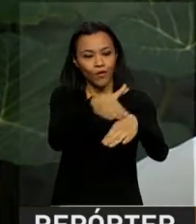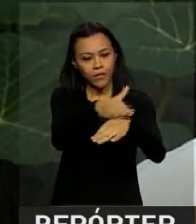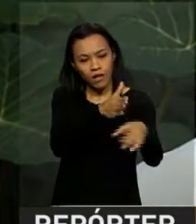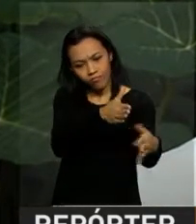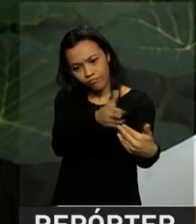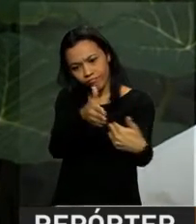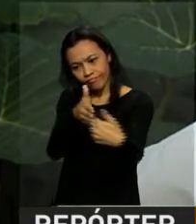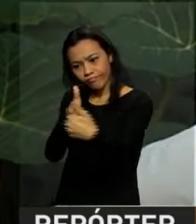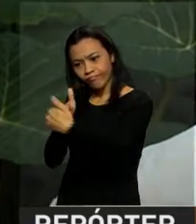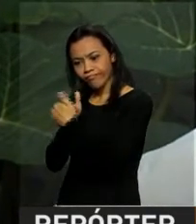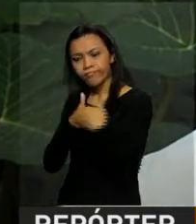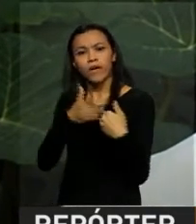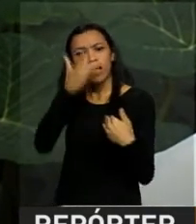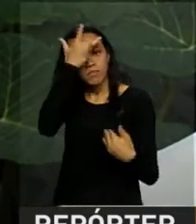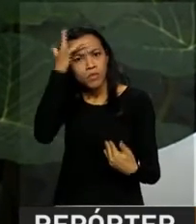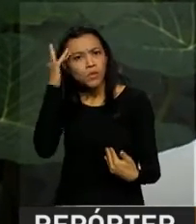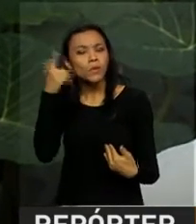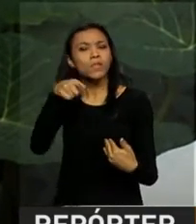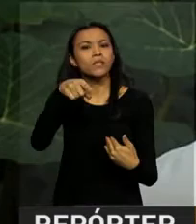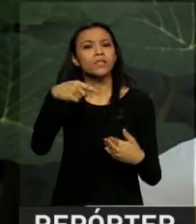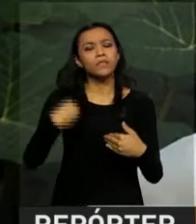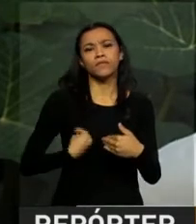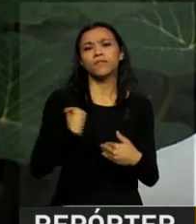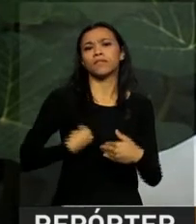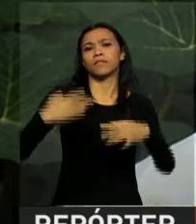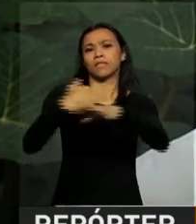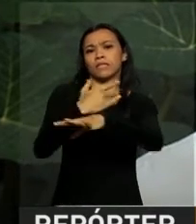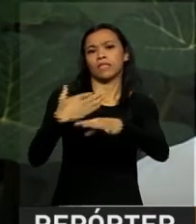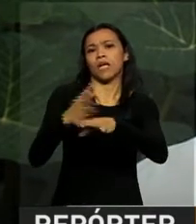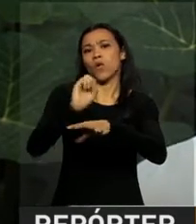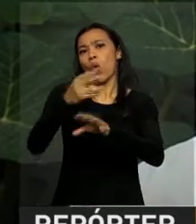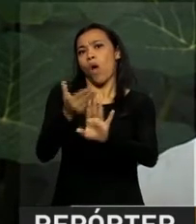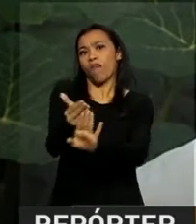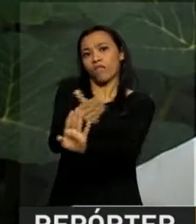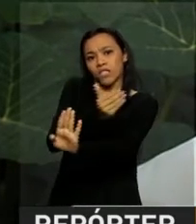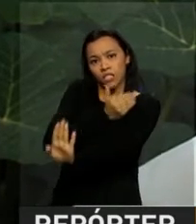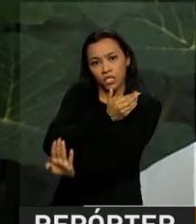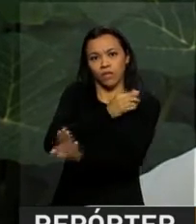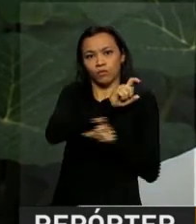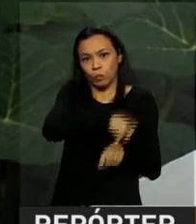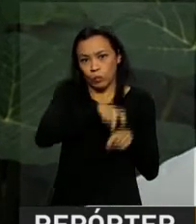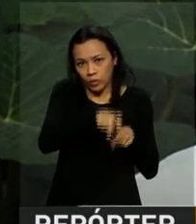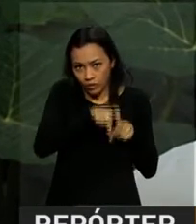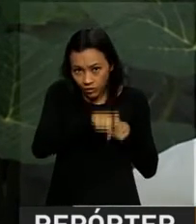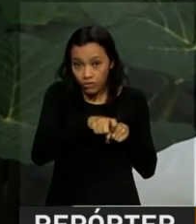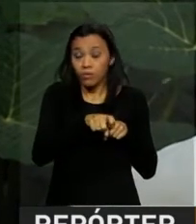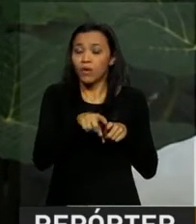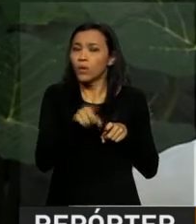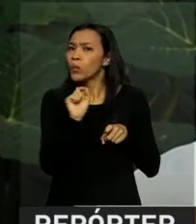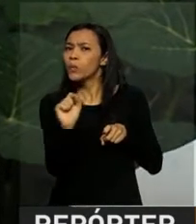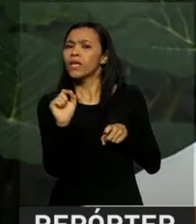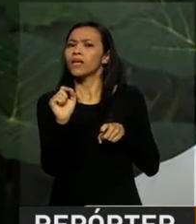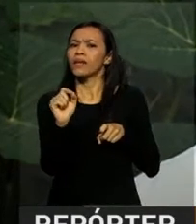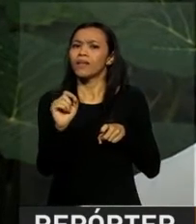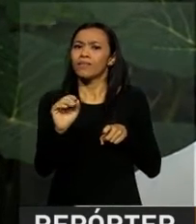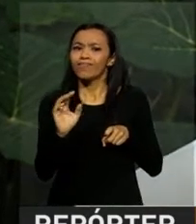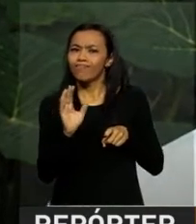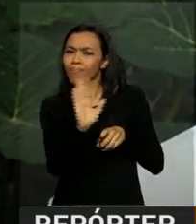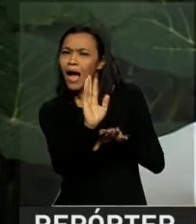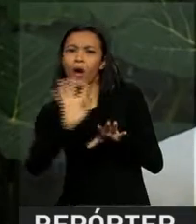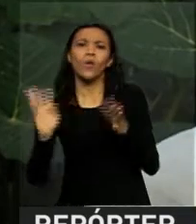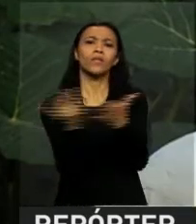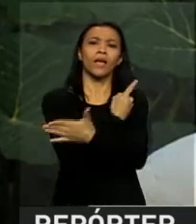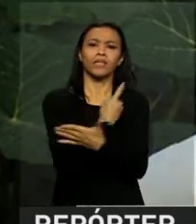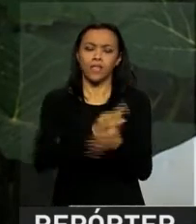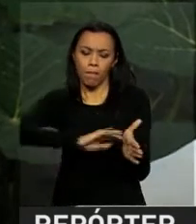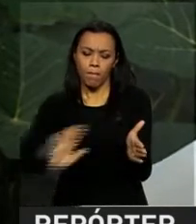gente possa levar as pessoas que estão na cidade, que já estão mais afastadas da realidade do campo, o que existe por trás da produção orgânica que